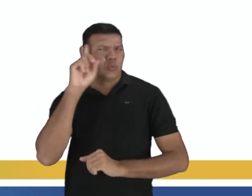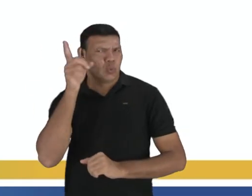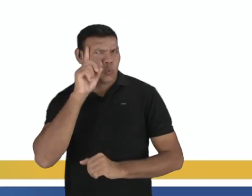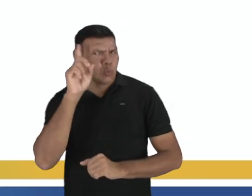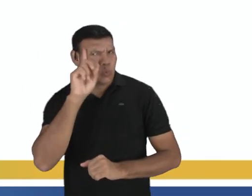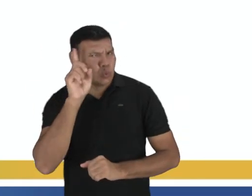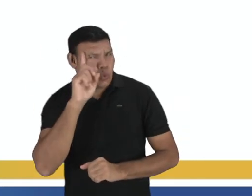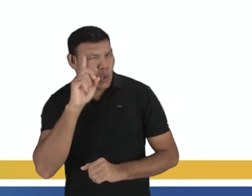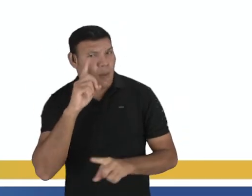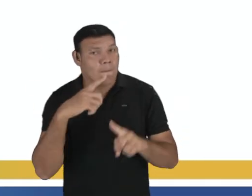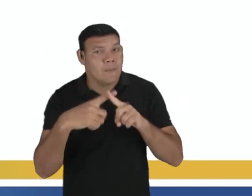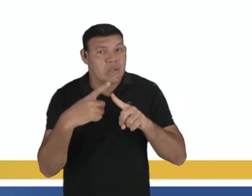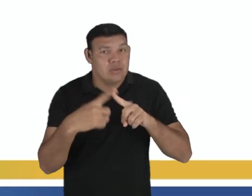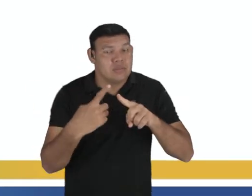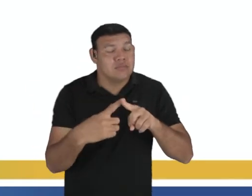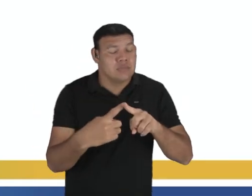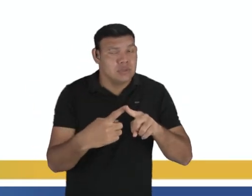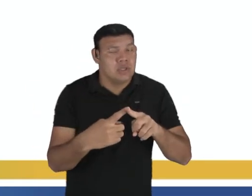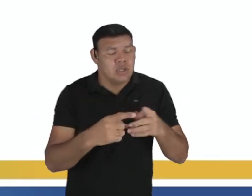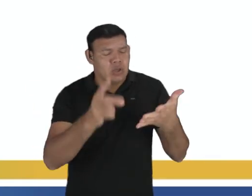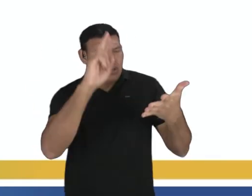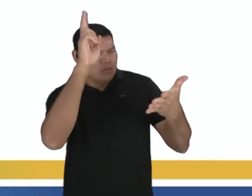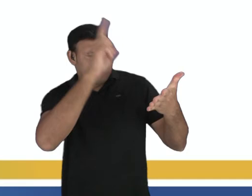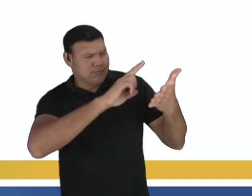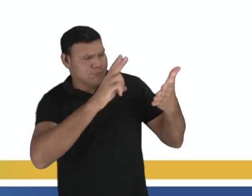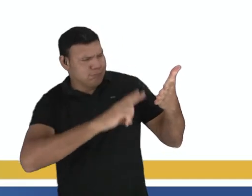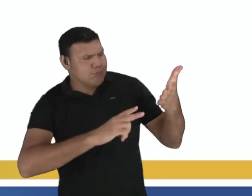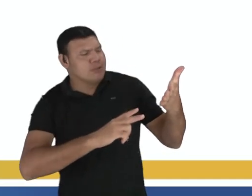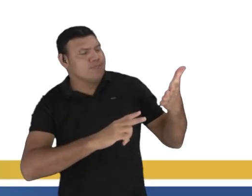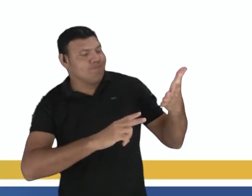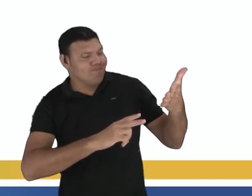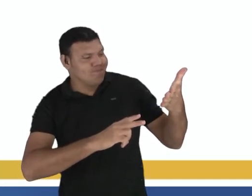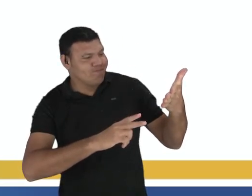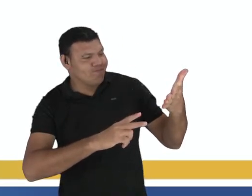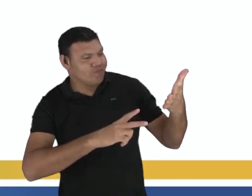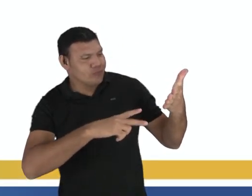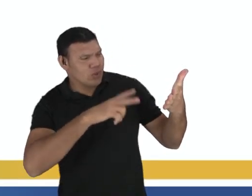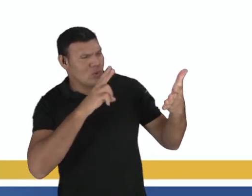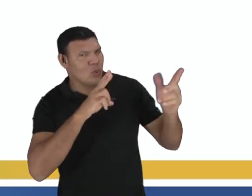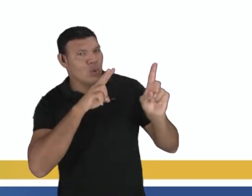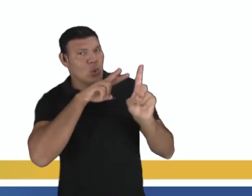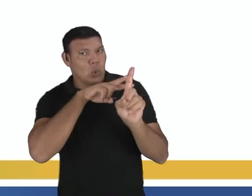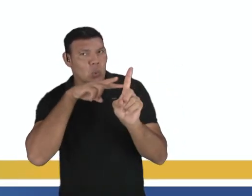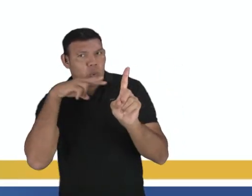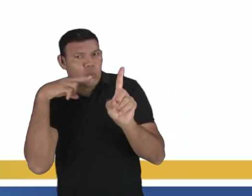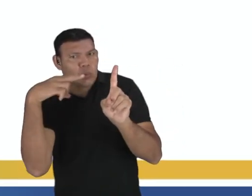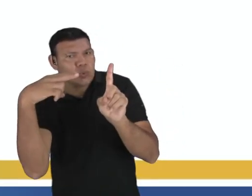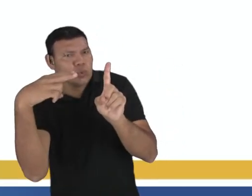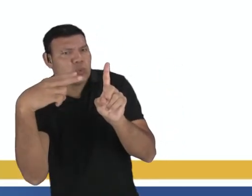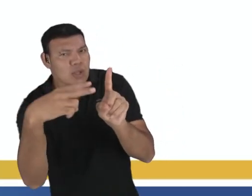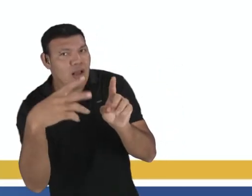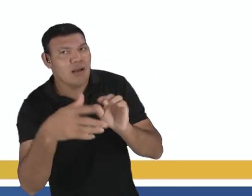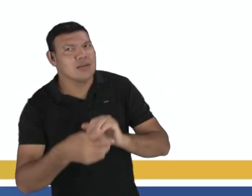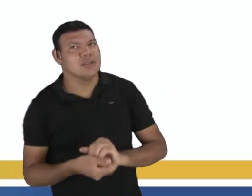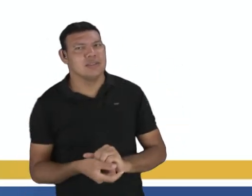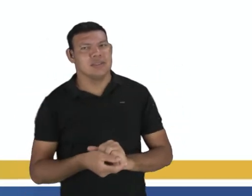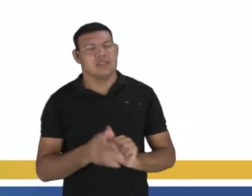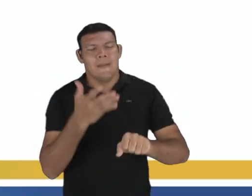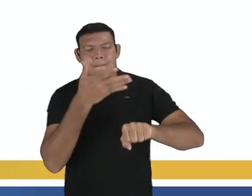diariamente. Porque a partir do momento que você lê, que a sua visão vai ali,